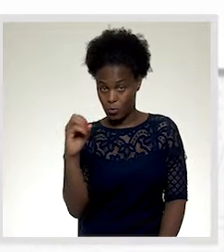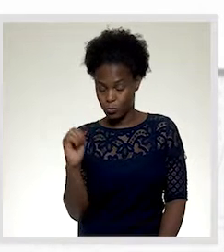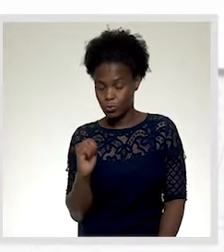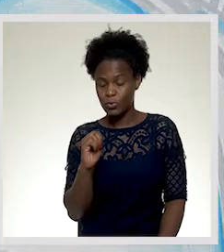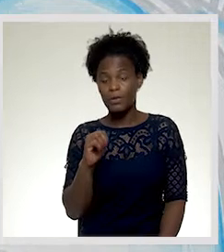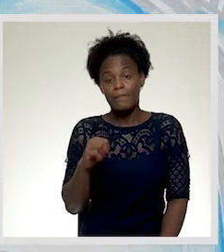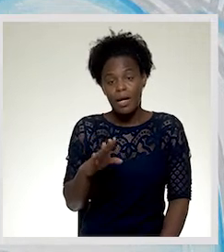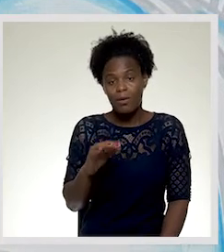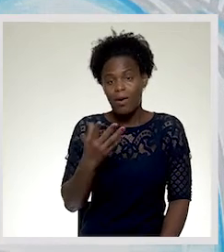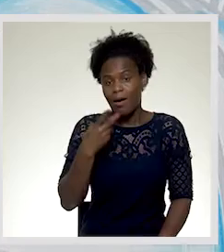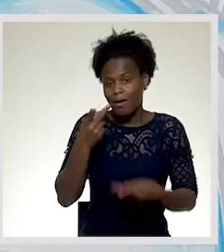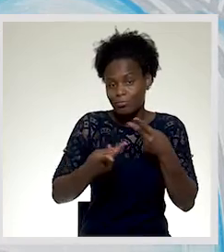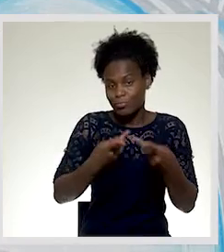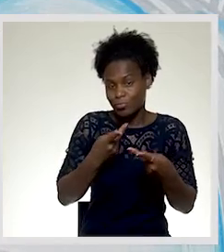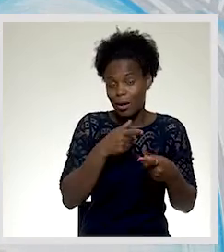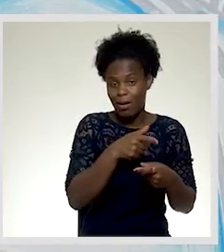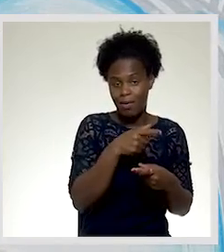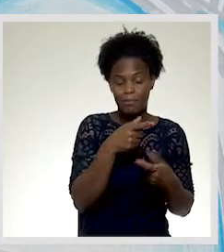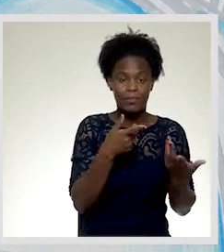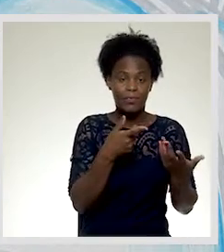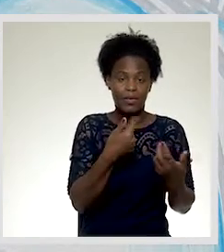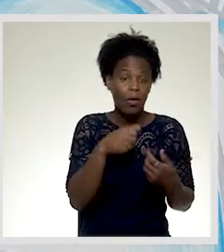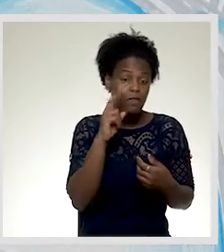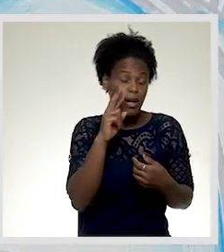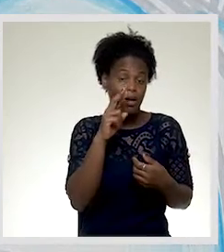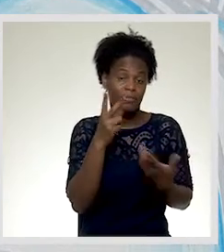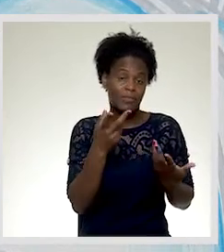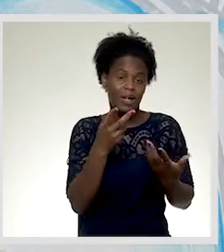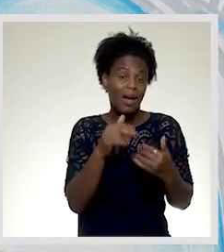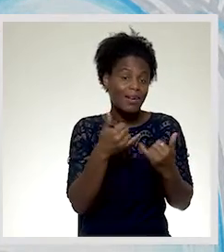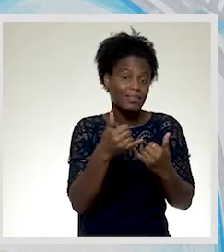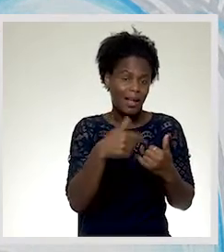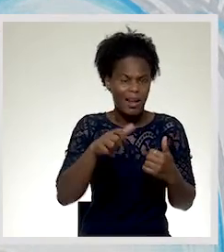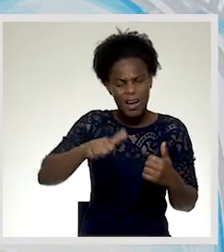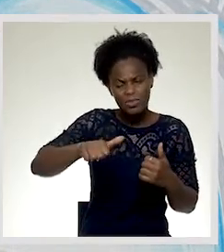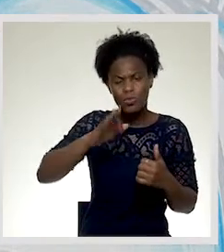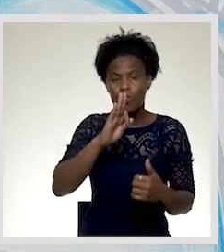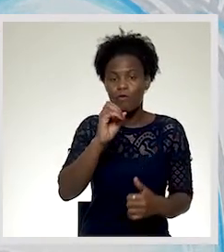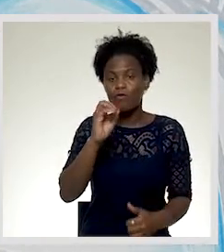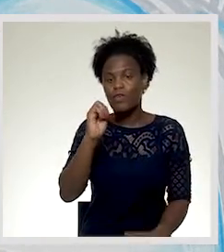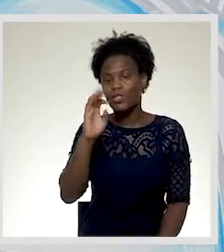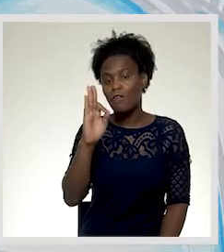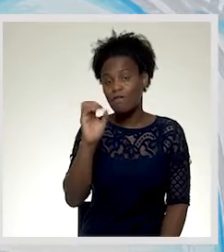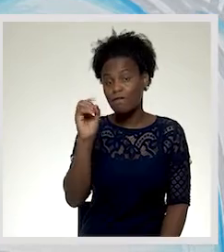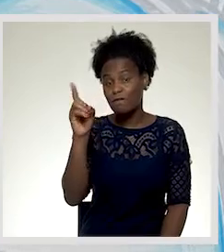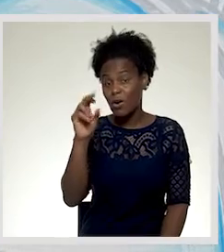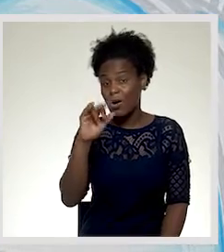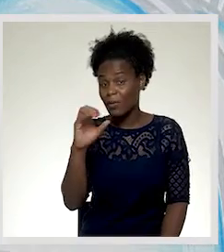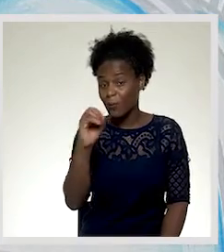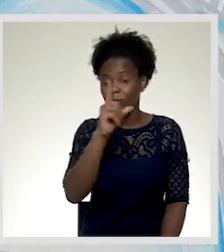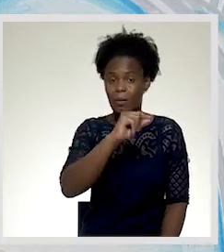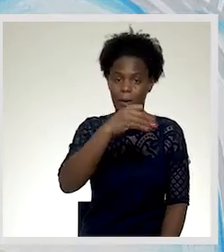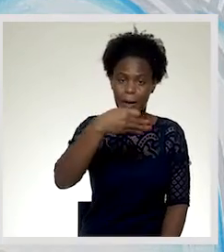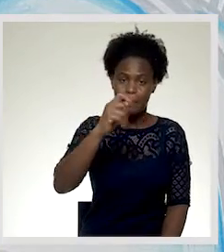entanto, ao analisar os nucleótidos, nós vimos de que, para além de possuir um ácido fosfórico e